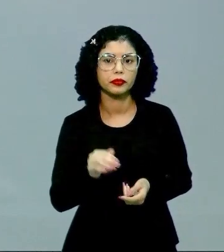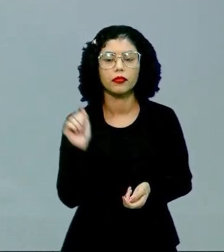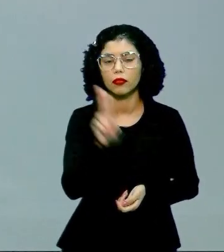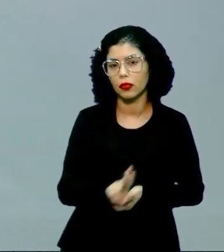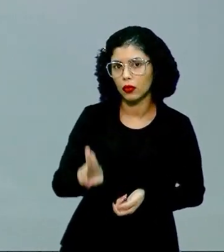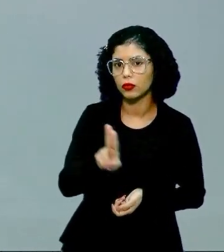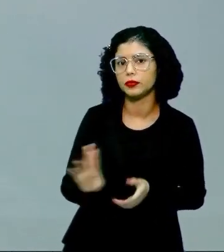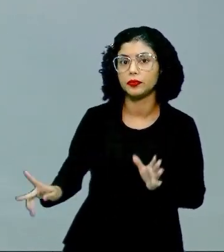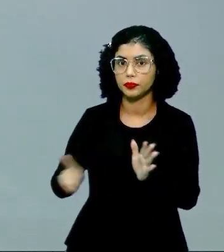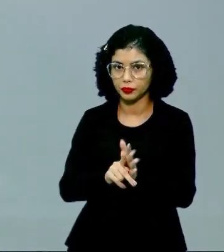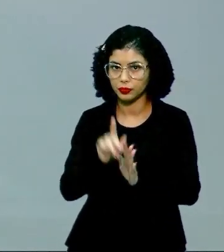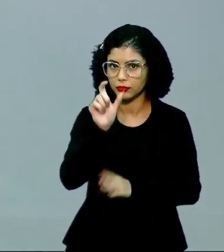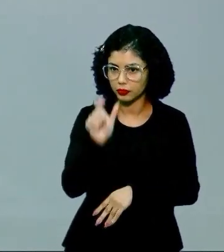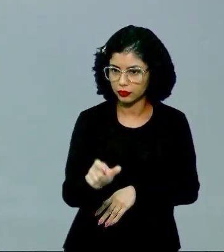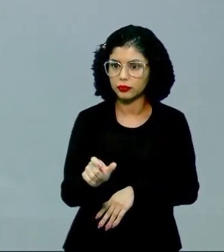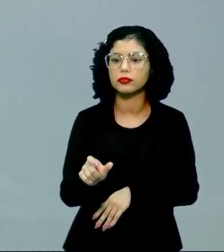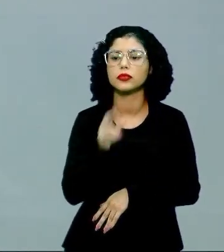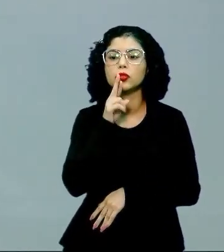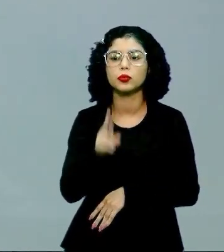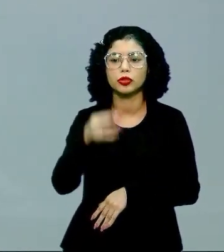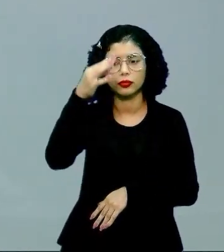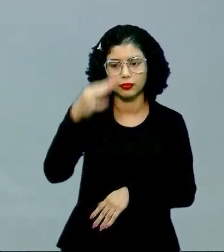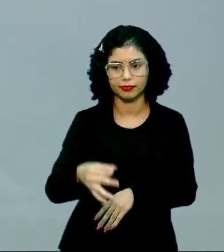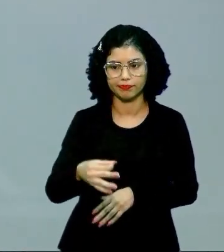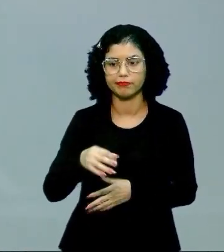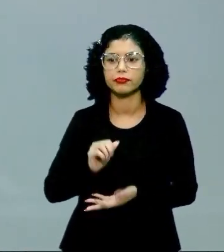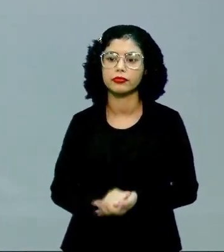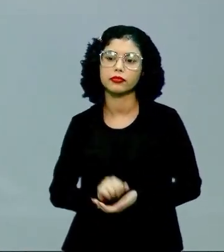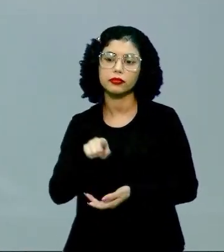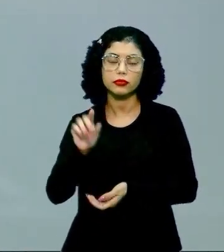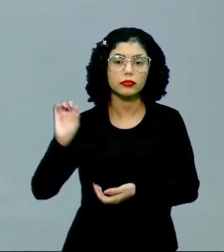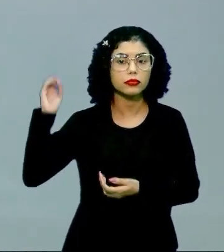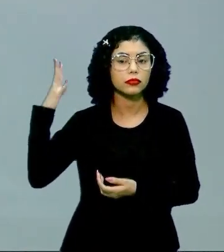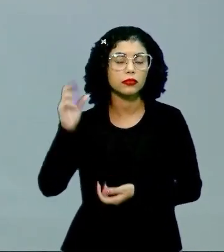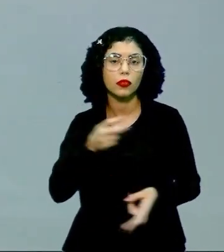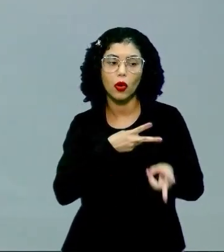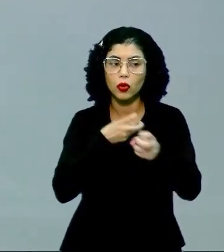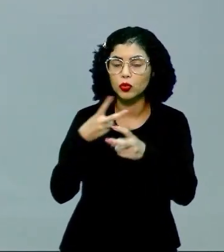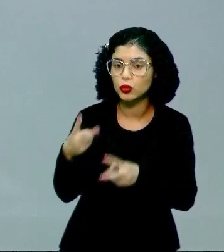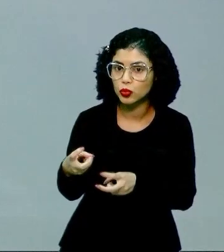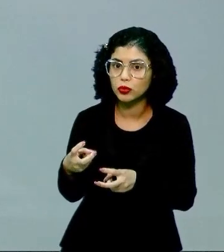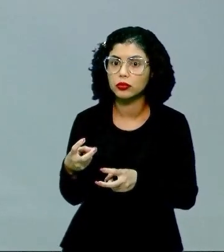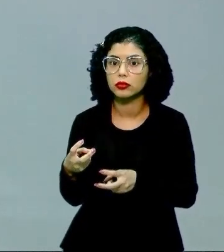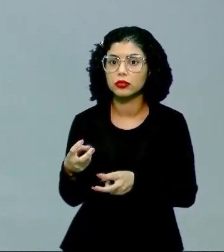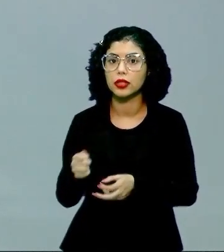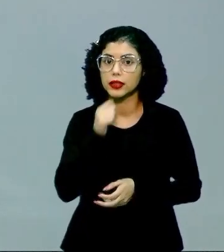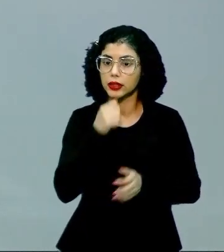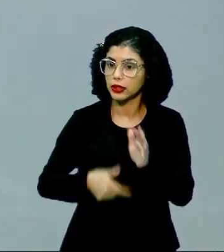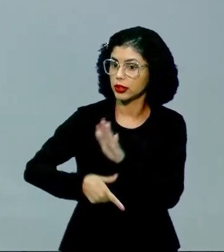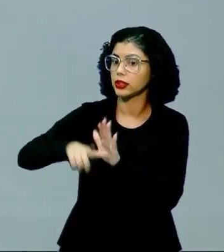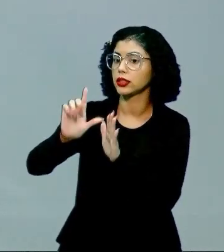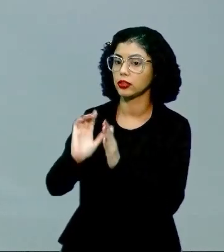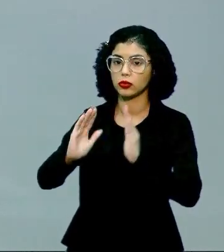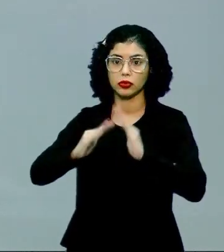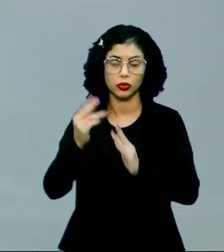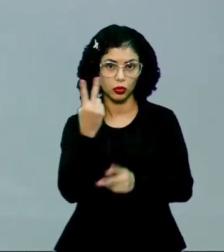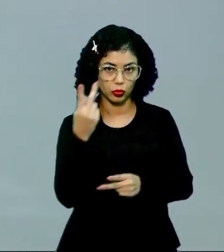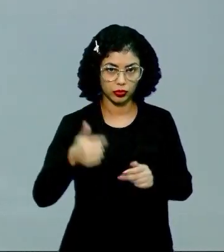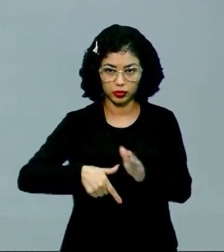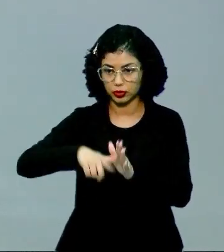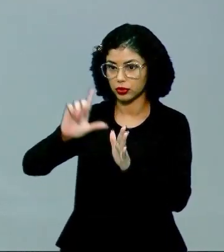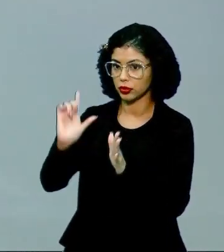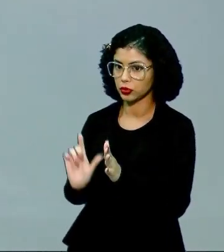usou valores exatos né divisões de valores exatos nesse caso observa-se que eu usei para além de uma casa duas casas